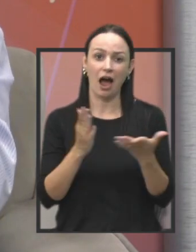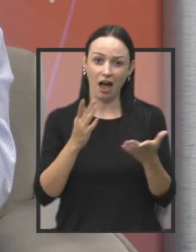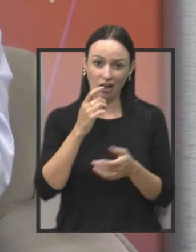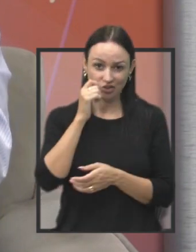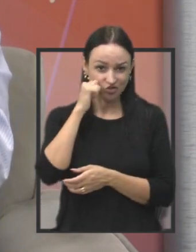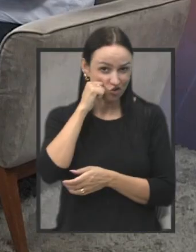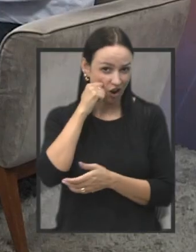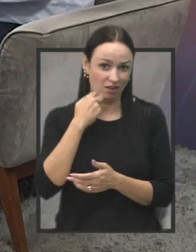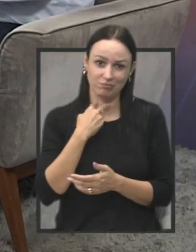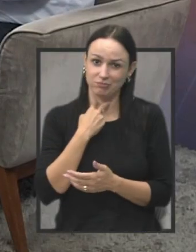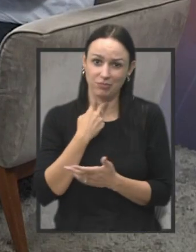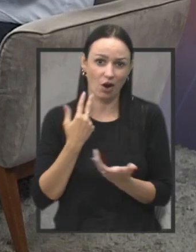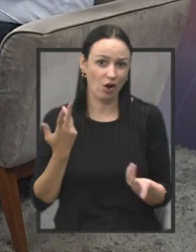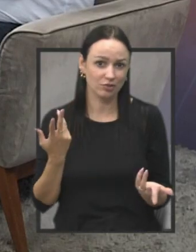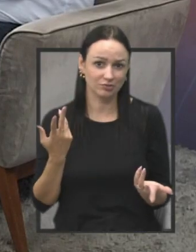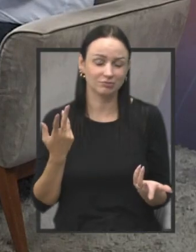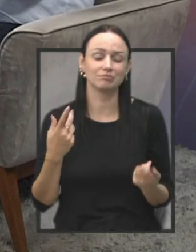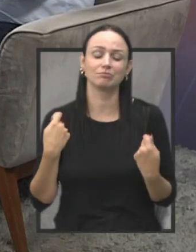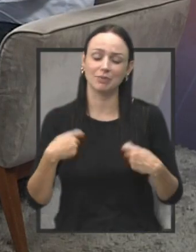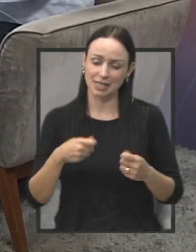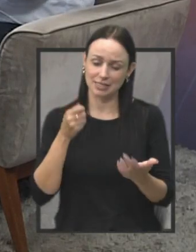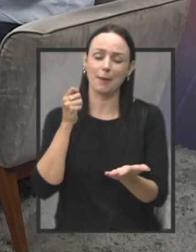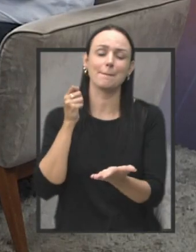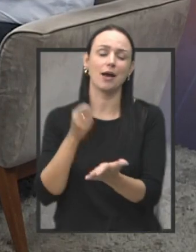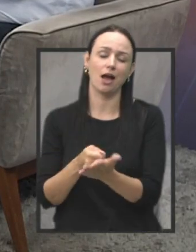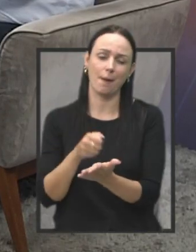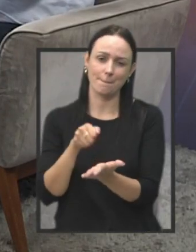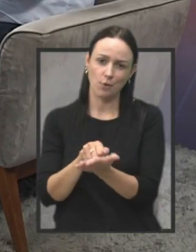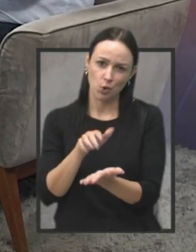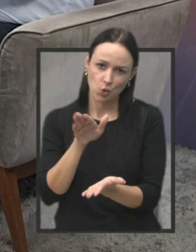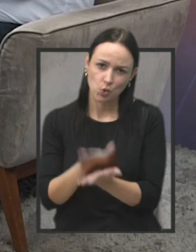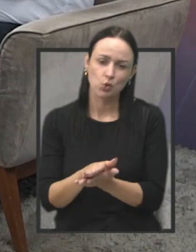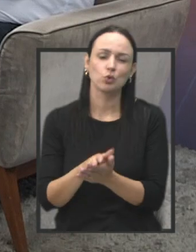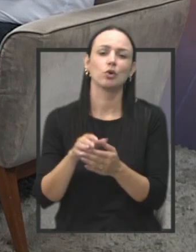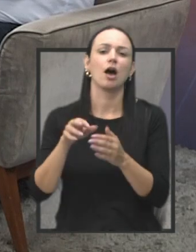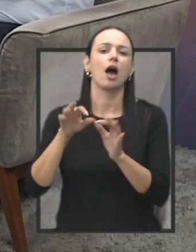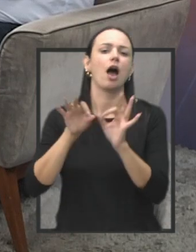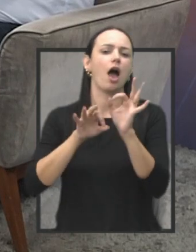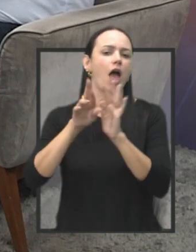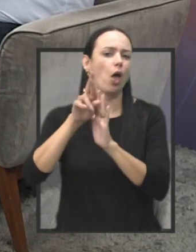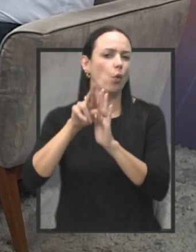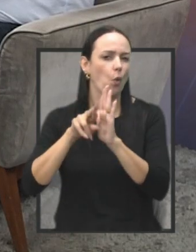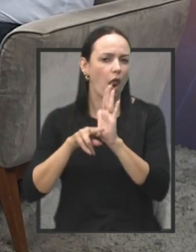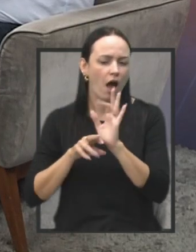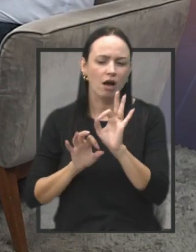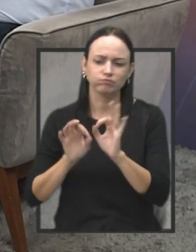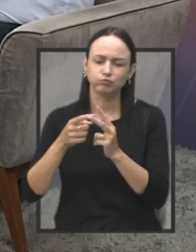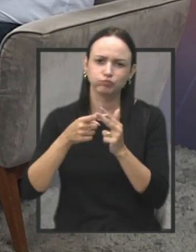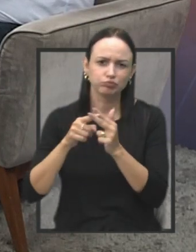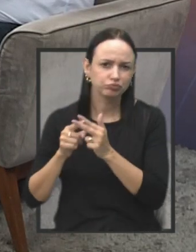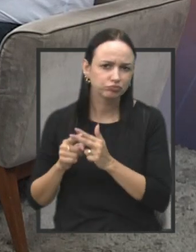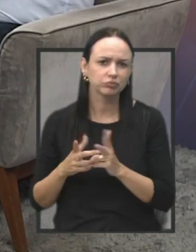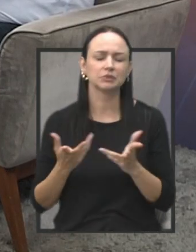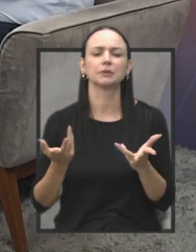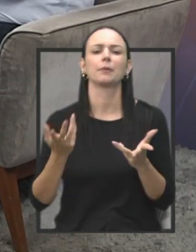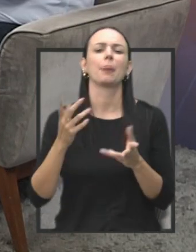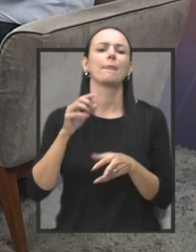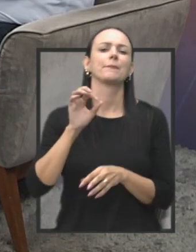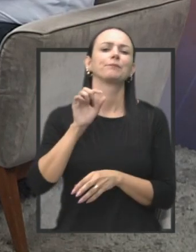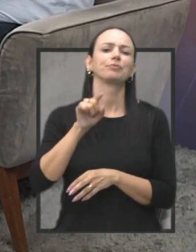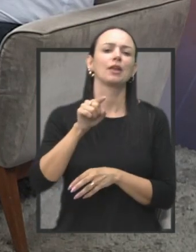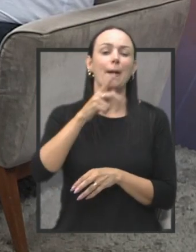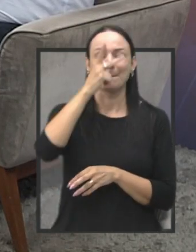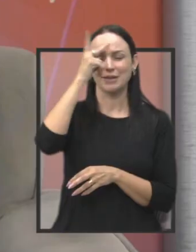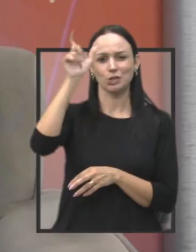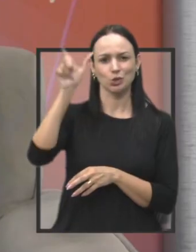chorar. Tem que pagar a multa, tem que regularizar, tem que declarar. Nesses casos, às vezes, as pessoas, os contribuintes,